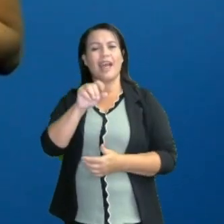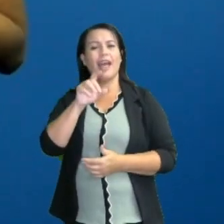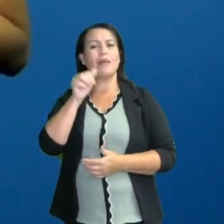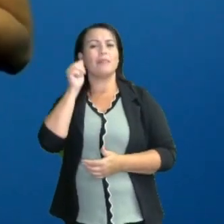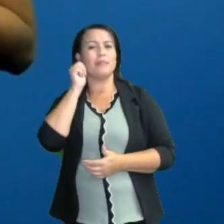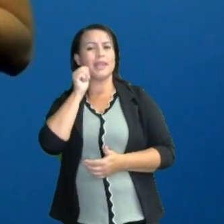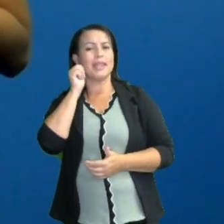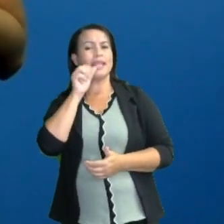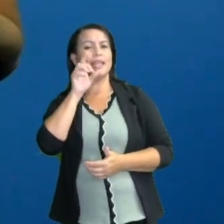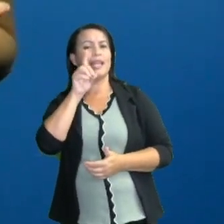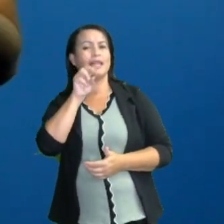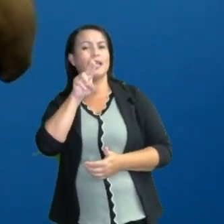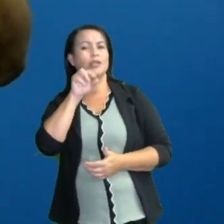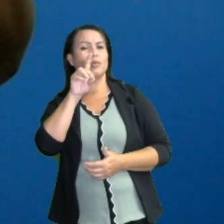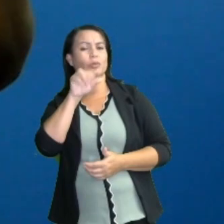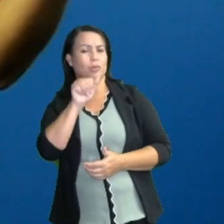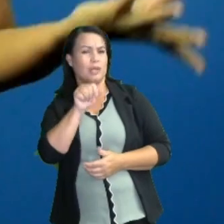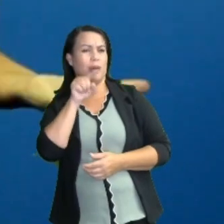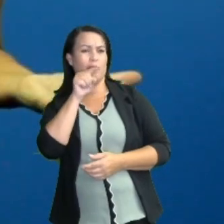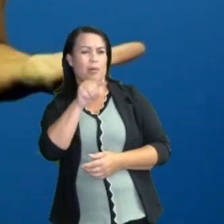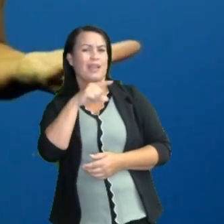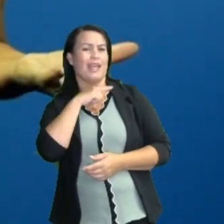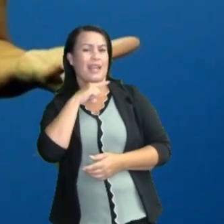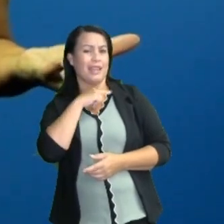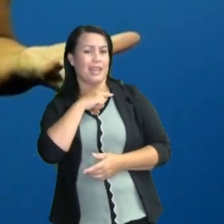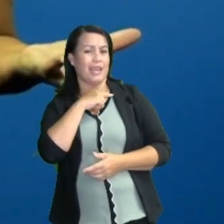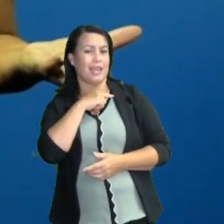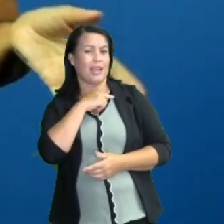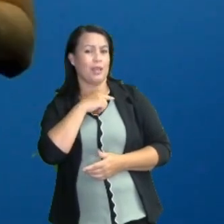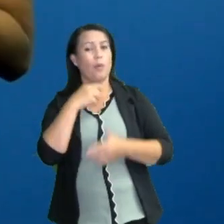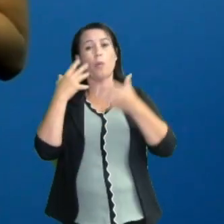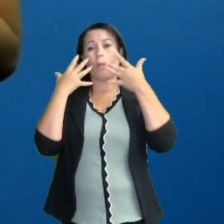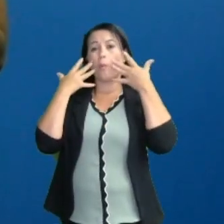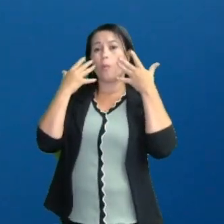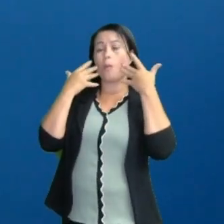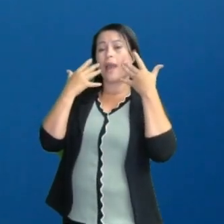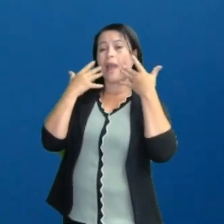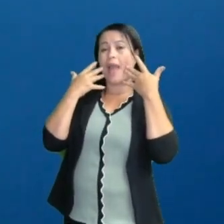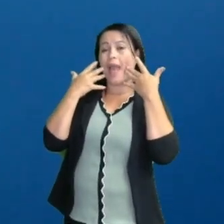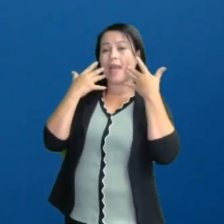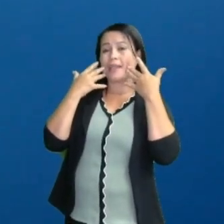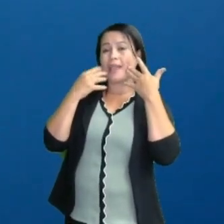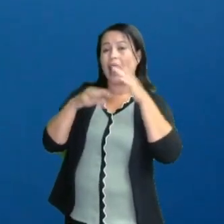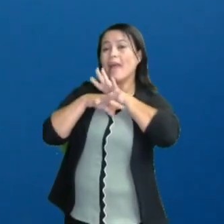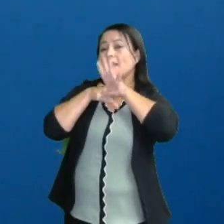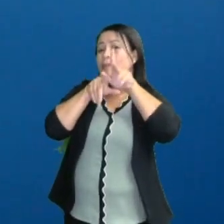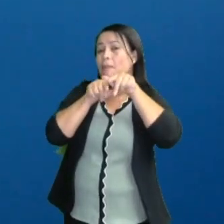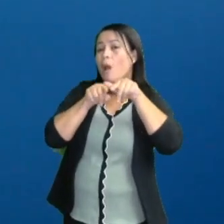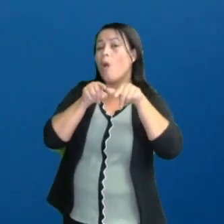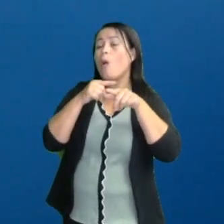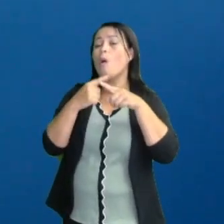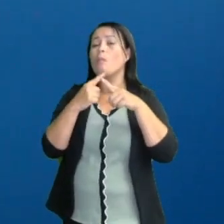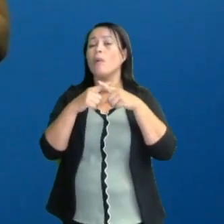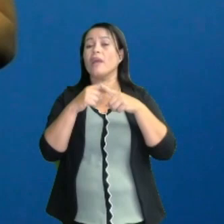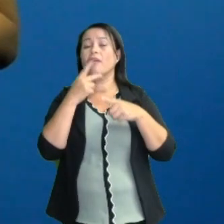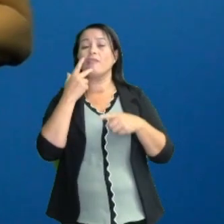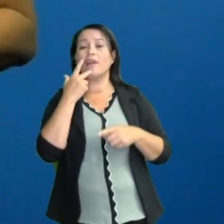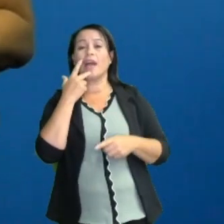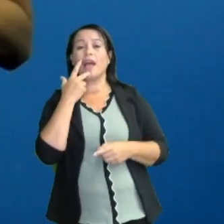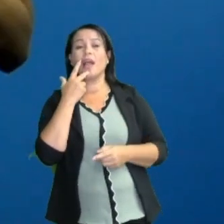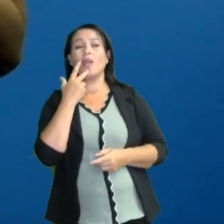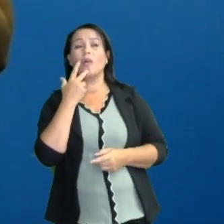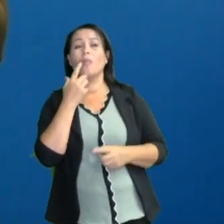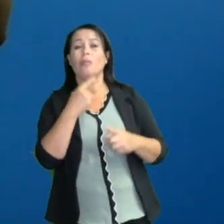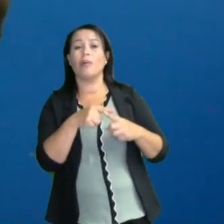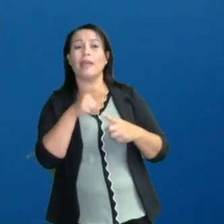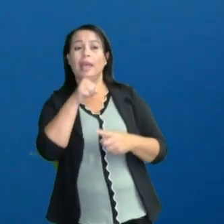que as pessoas gostam da gata da Duda porque ela tem uma gata? Ou estou dizendo que muitas pessoas gostavam da gata